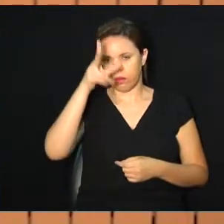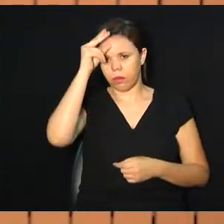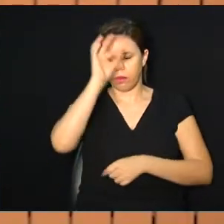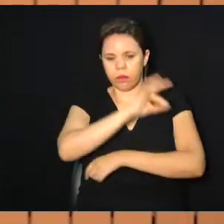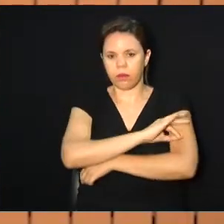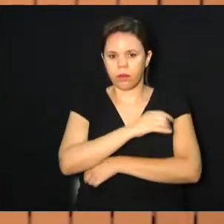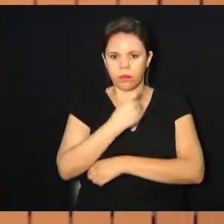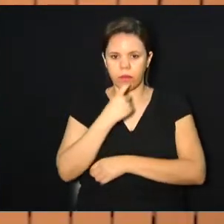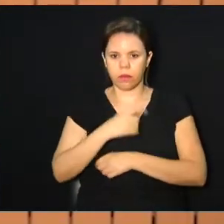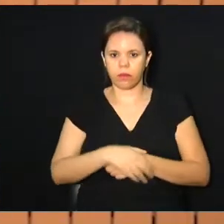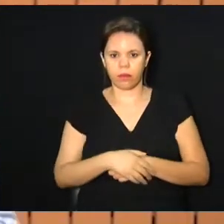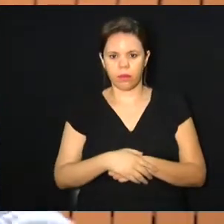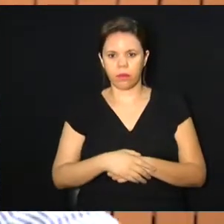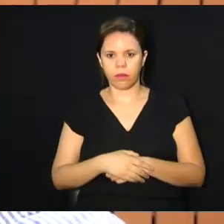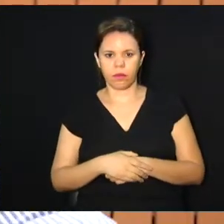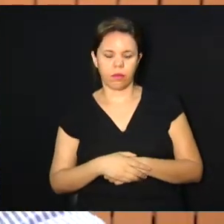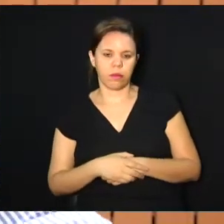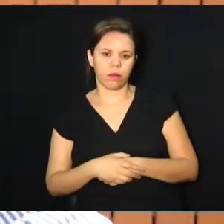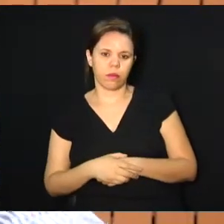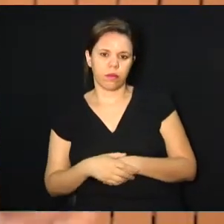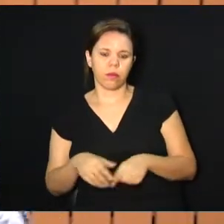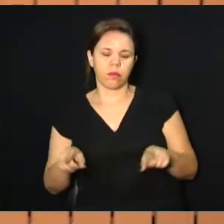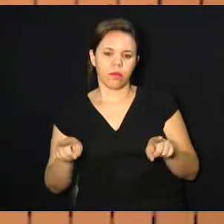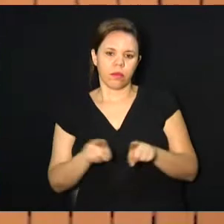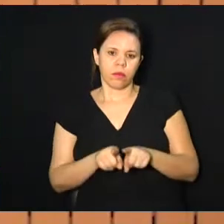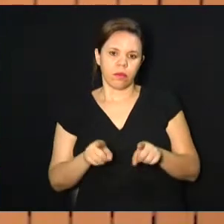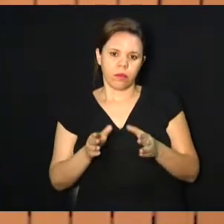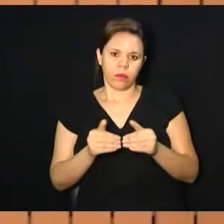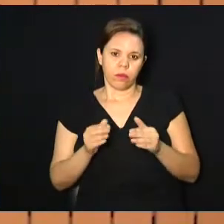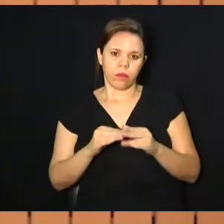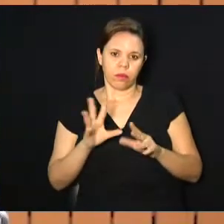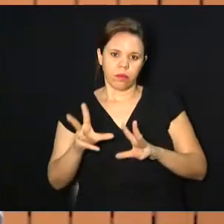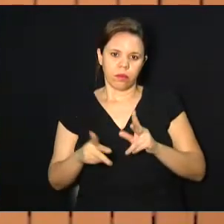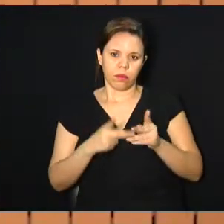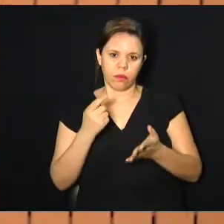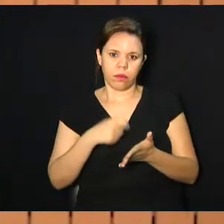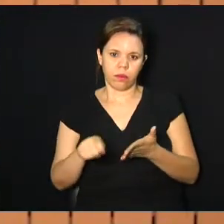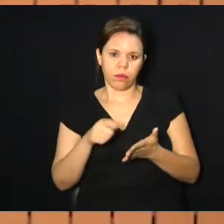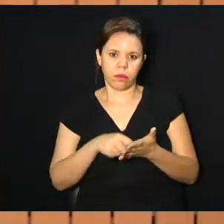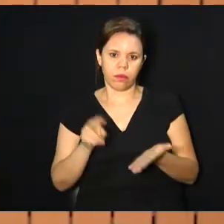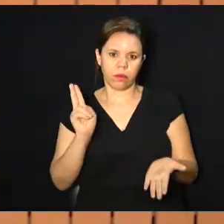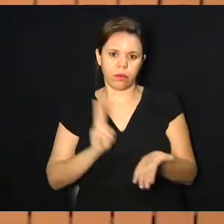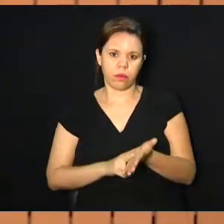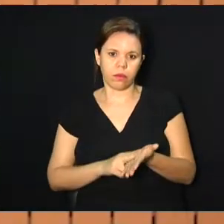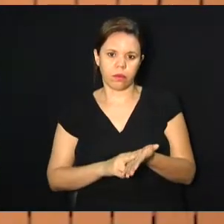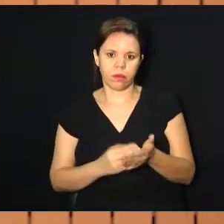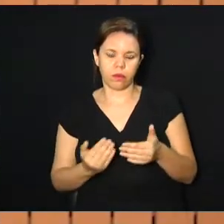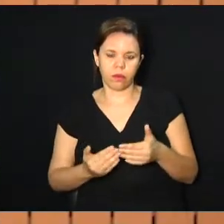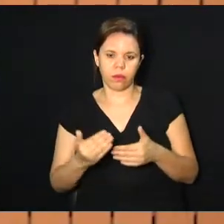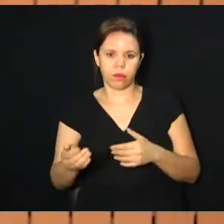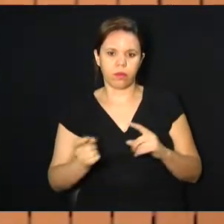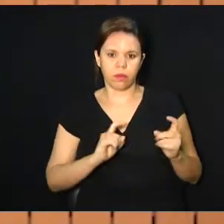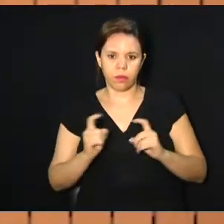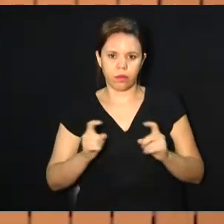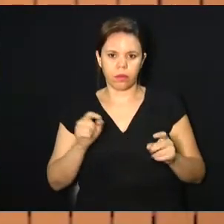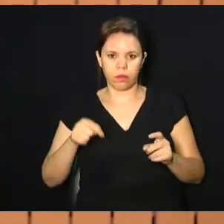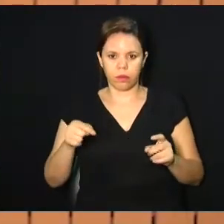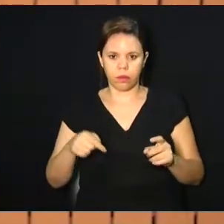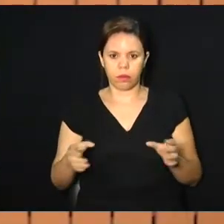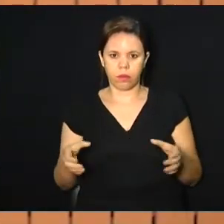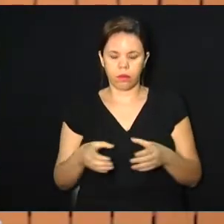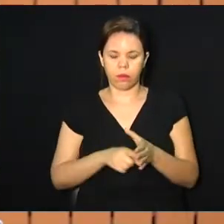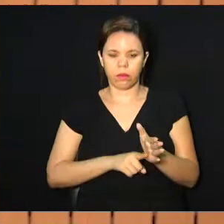Prefeitura Municipal de Campinas. E também pedir para que todos anotem aí na agenda, a próxima reunião dessa comissão